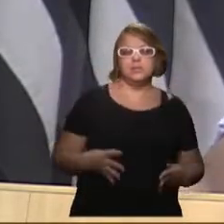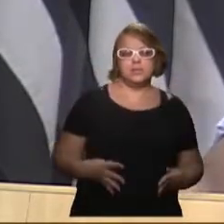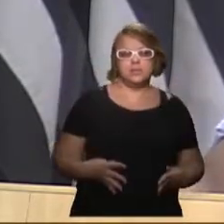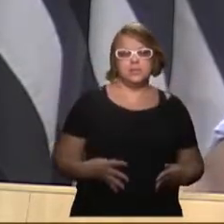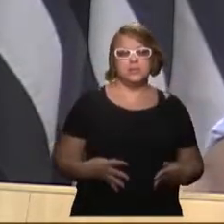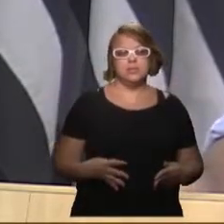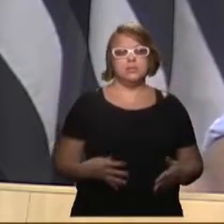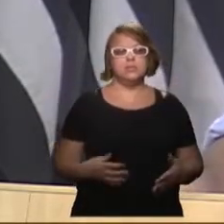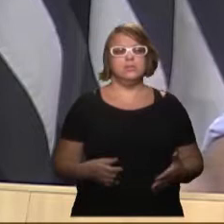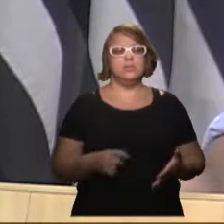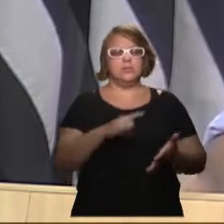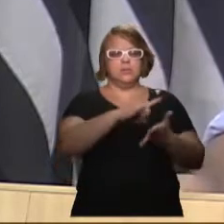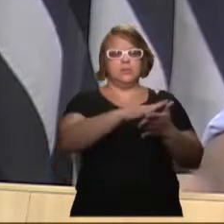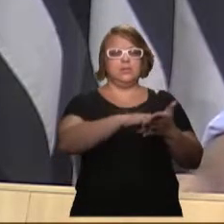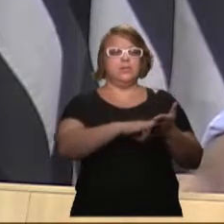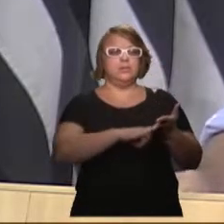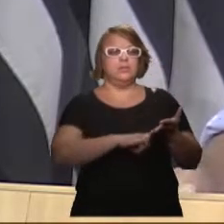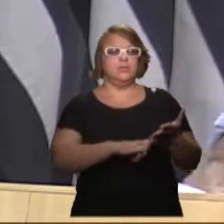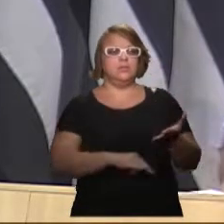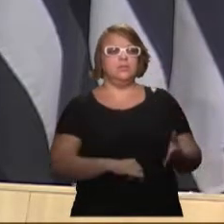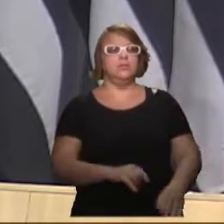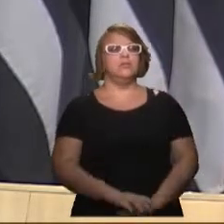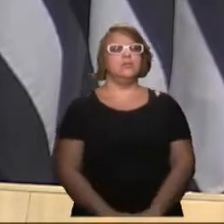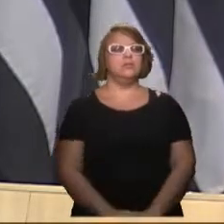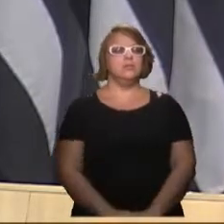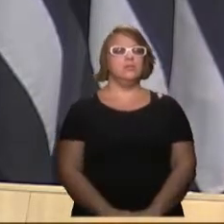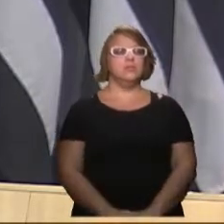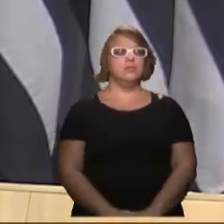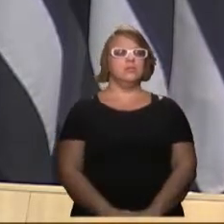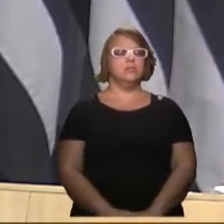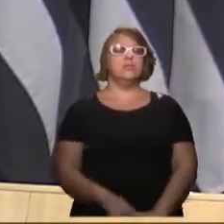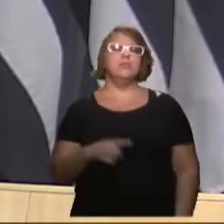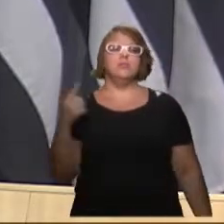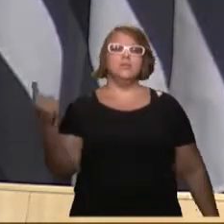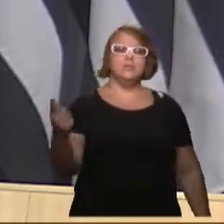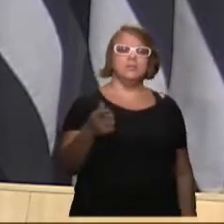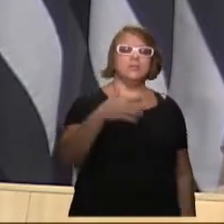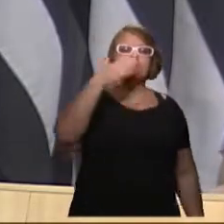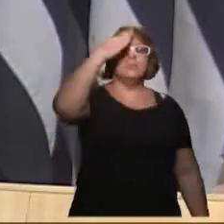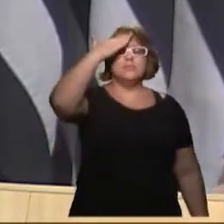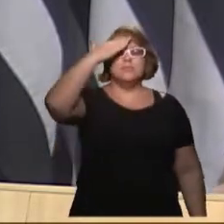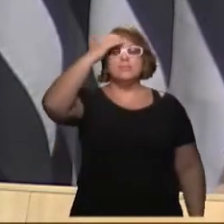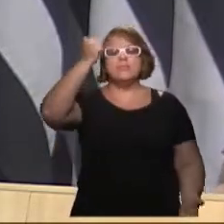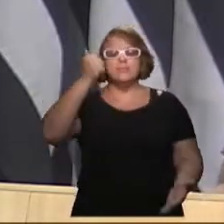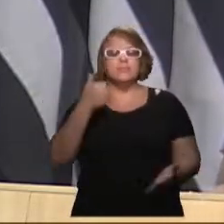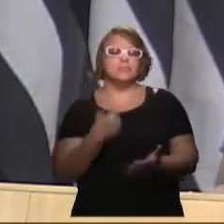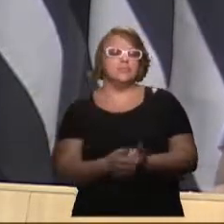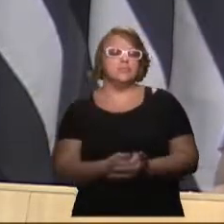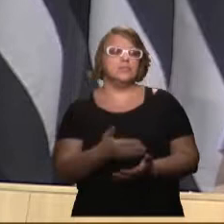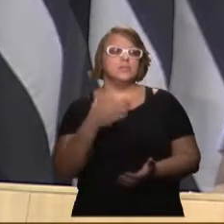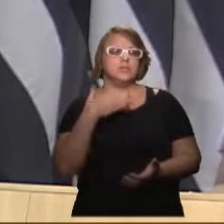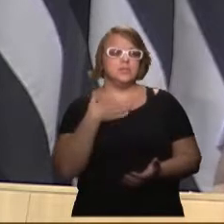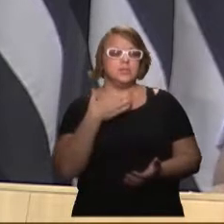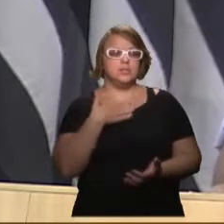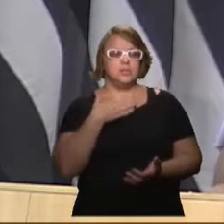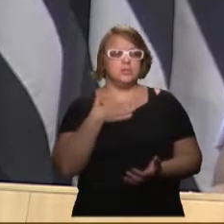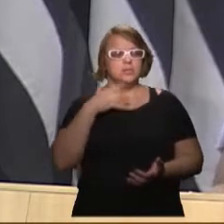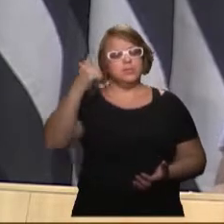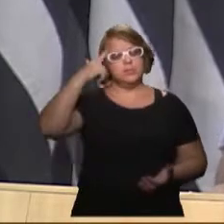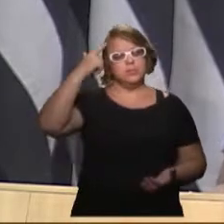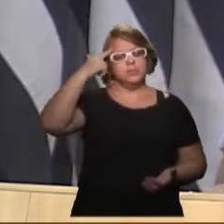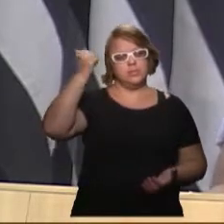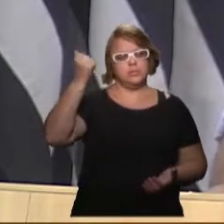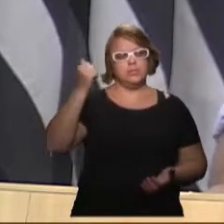aí, senhores, eu gostaria que os senhores compreendessem o meu posicionamento em estar solicitando esse estudo, uma empresa